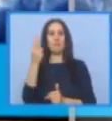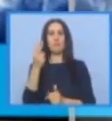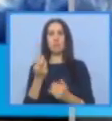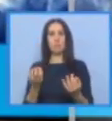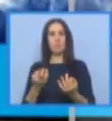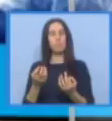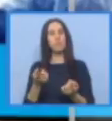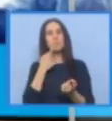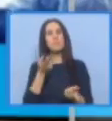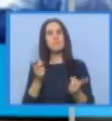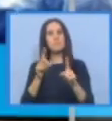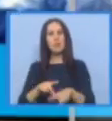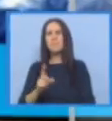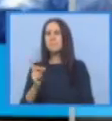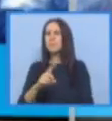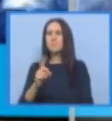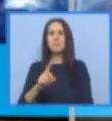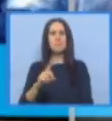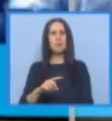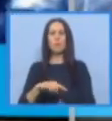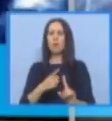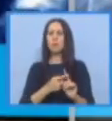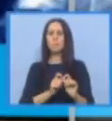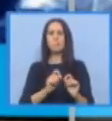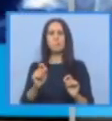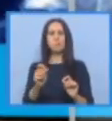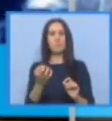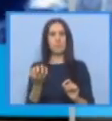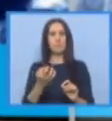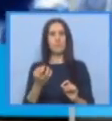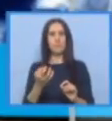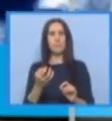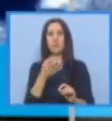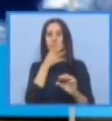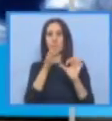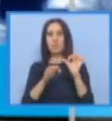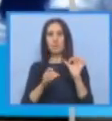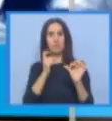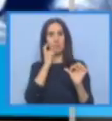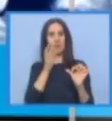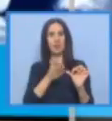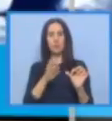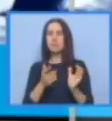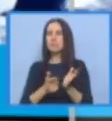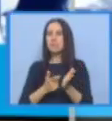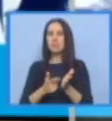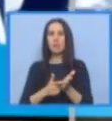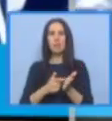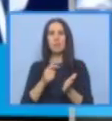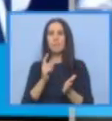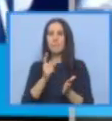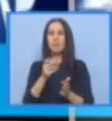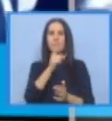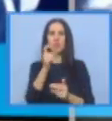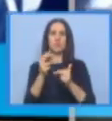também repetindo várias vezes ao longo do ano e também na mensagem da Páscoa esta necessidade de construir